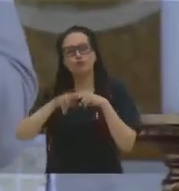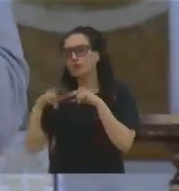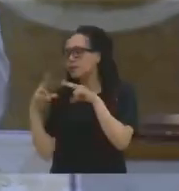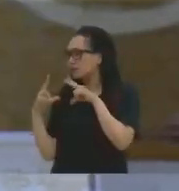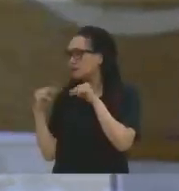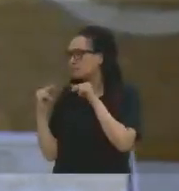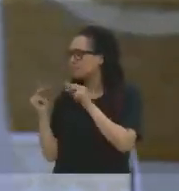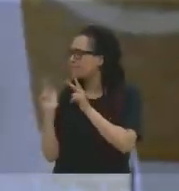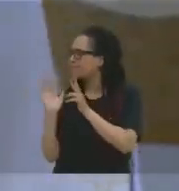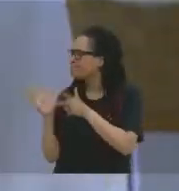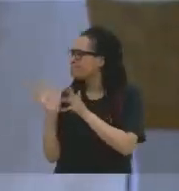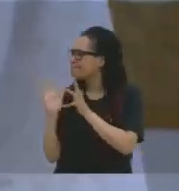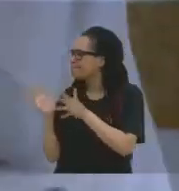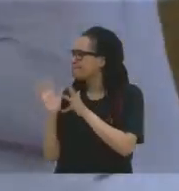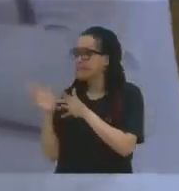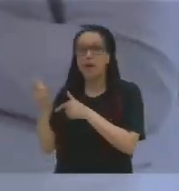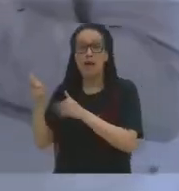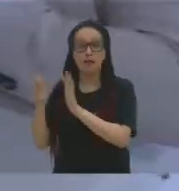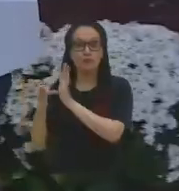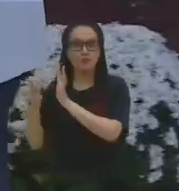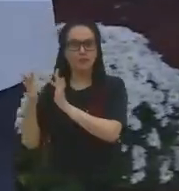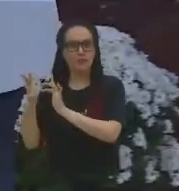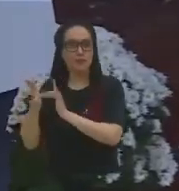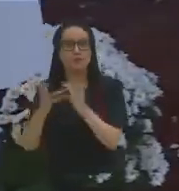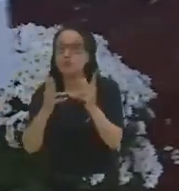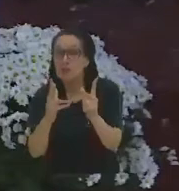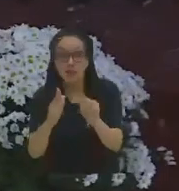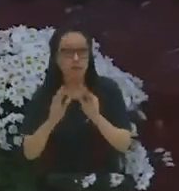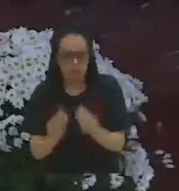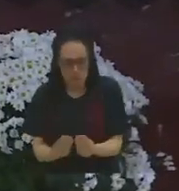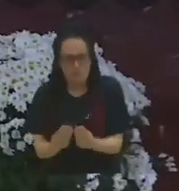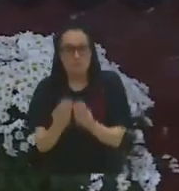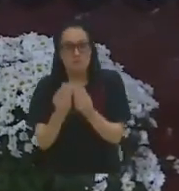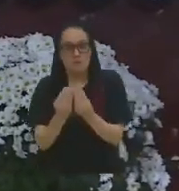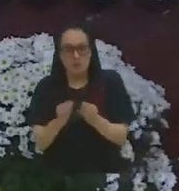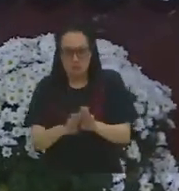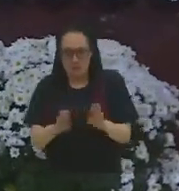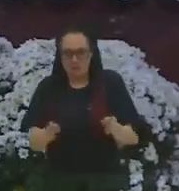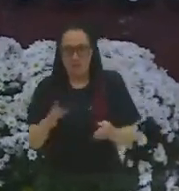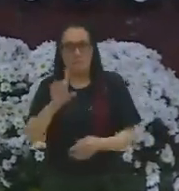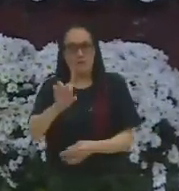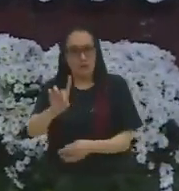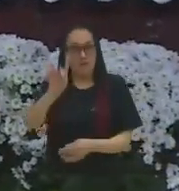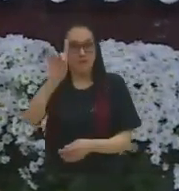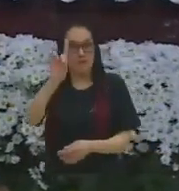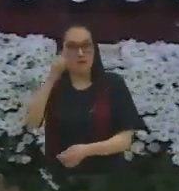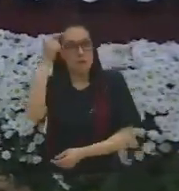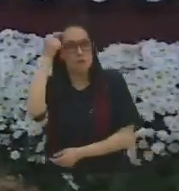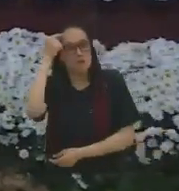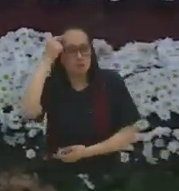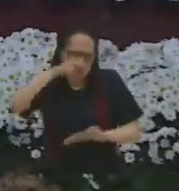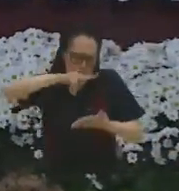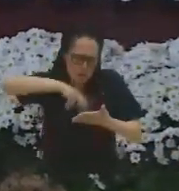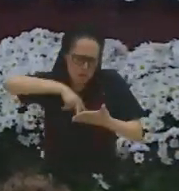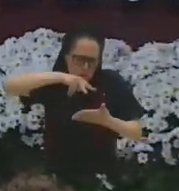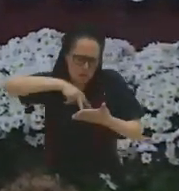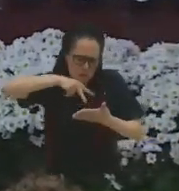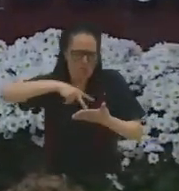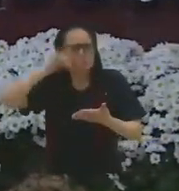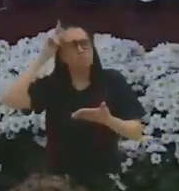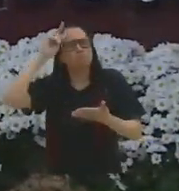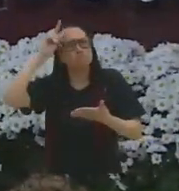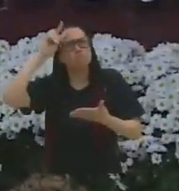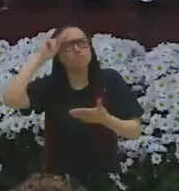missa, quando a gente se aproxima da palavra de Deus, quando a gente medita em casa. Afinal, esse texto quer me dizer o